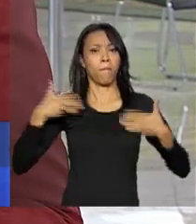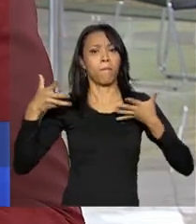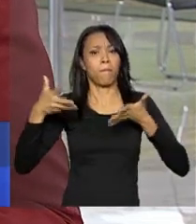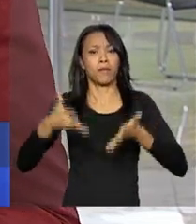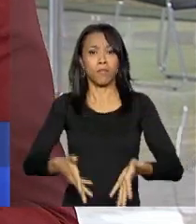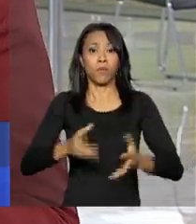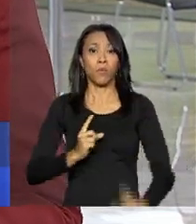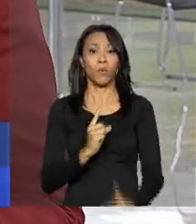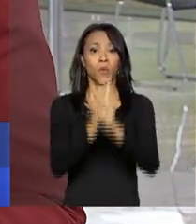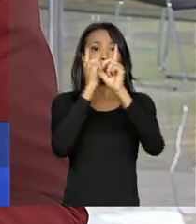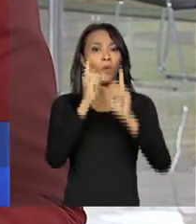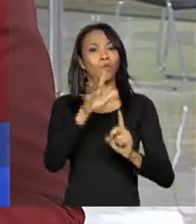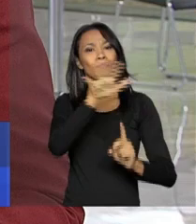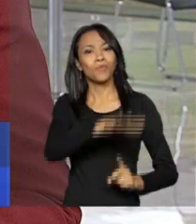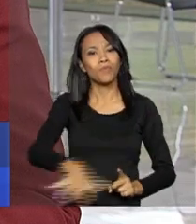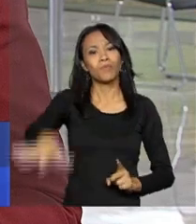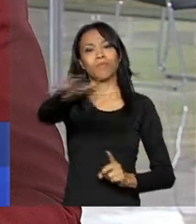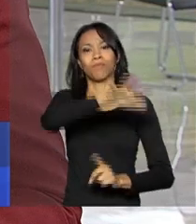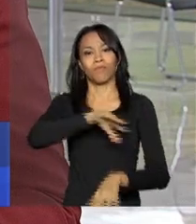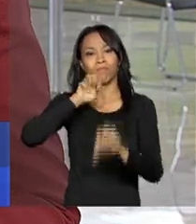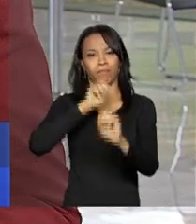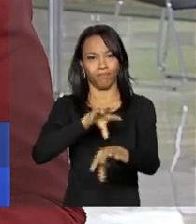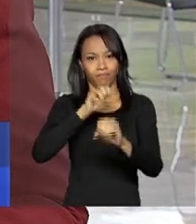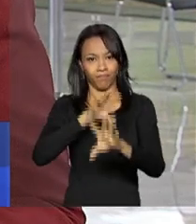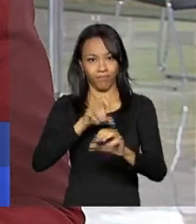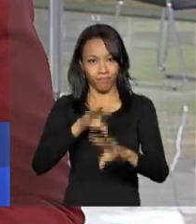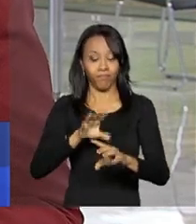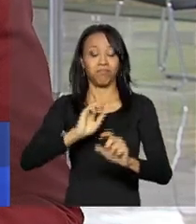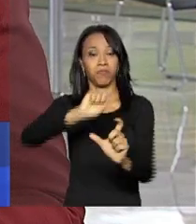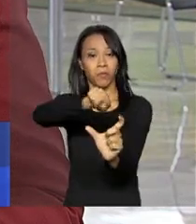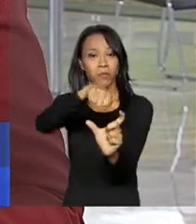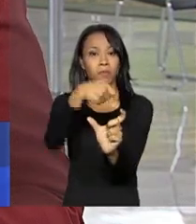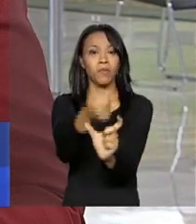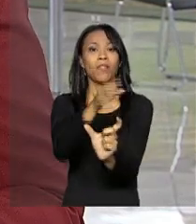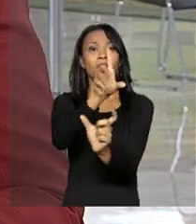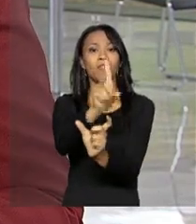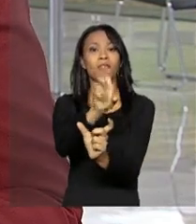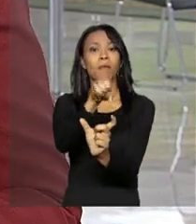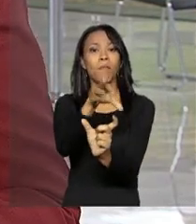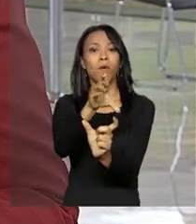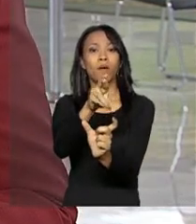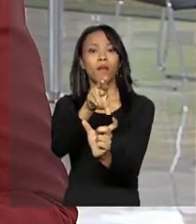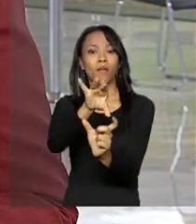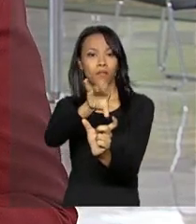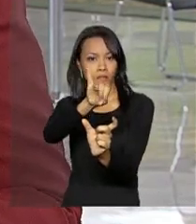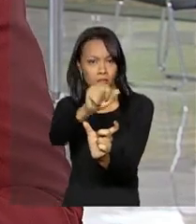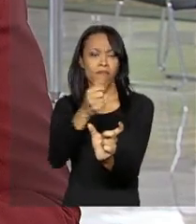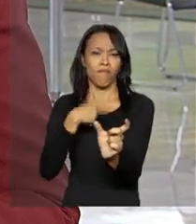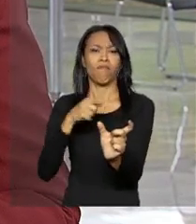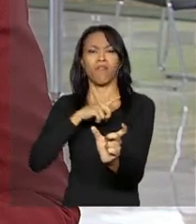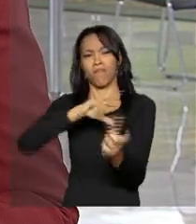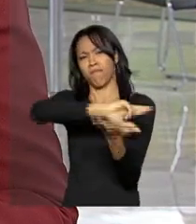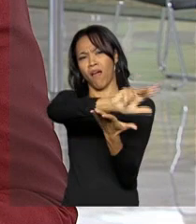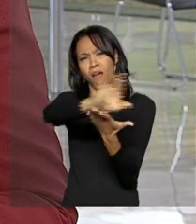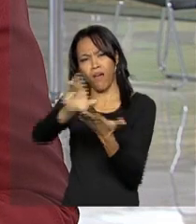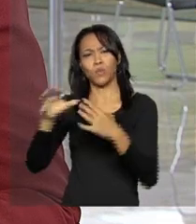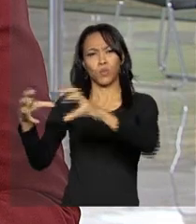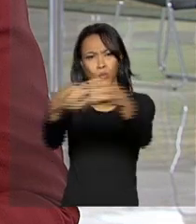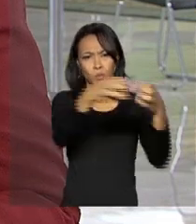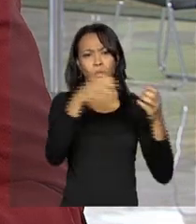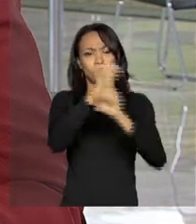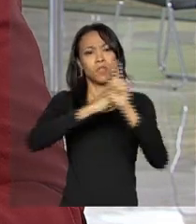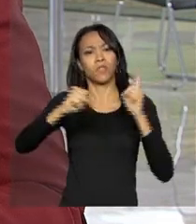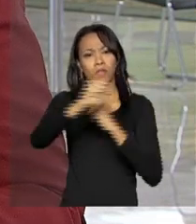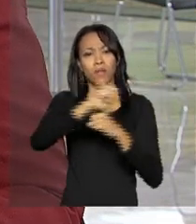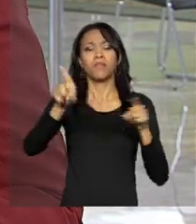da Educação pela Democracia. O evento vai contar com a participação de movimentos sociais e entidades da